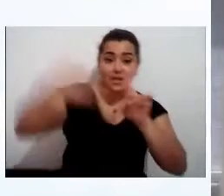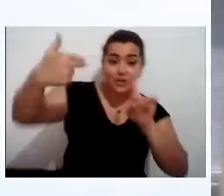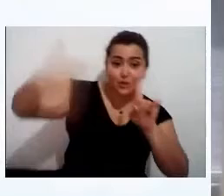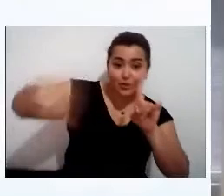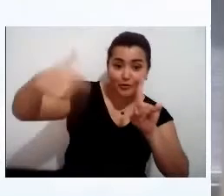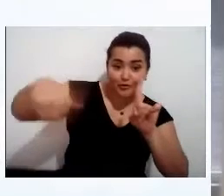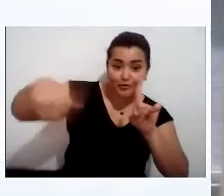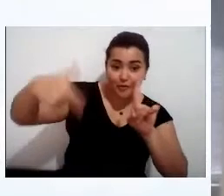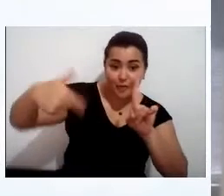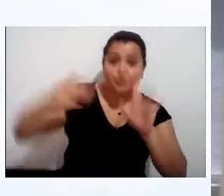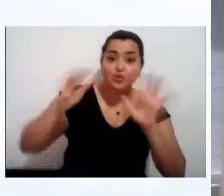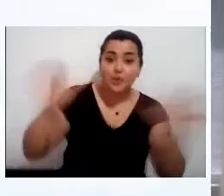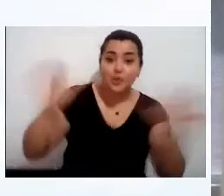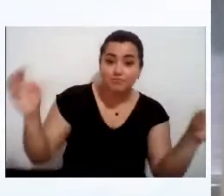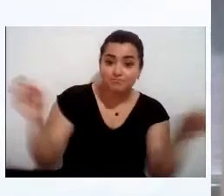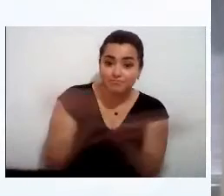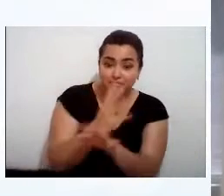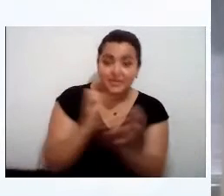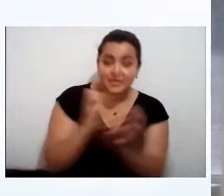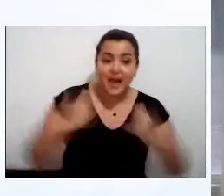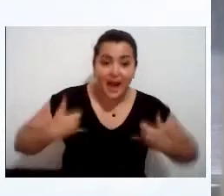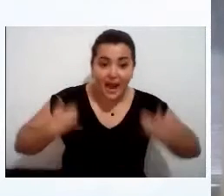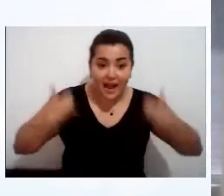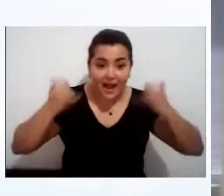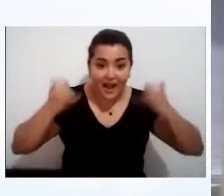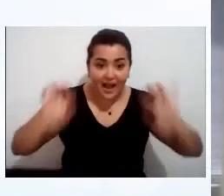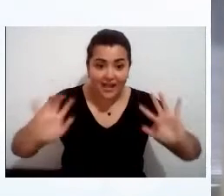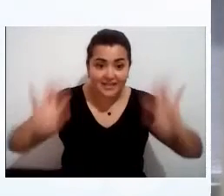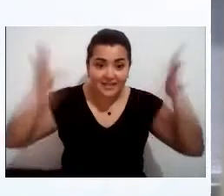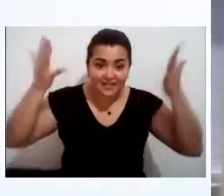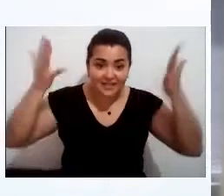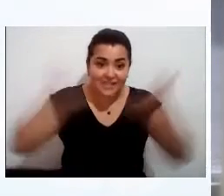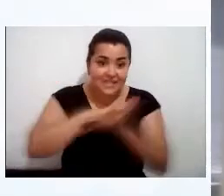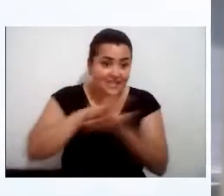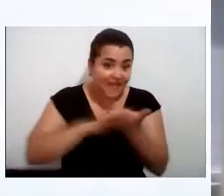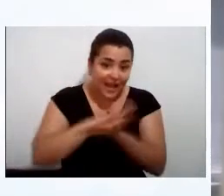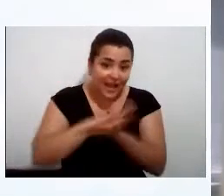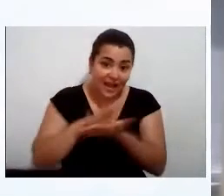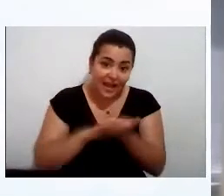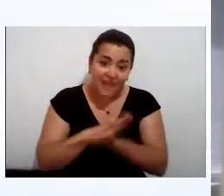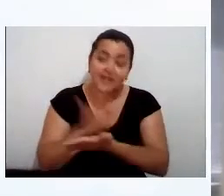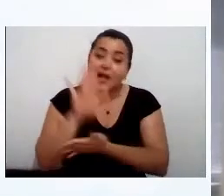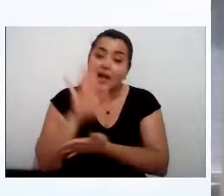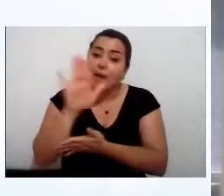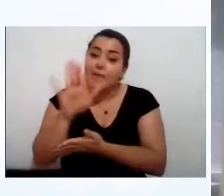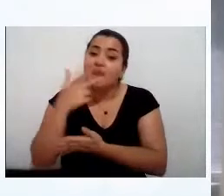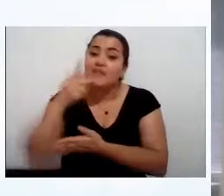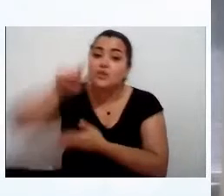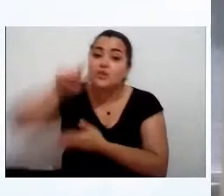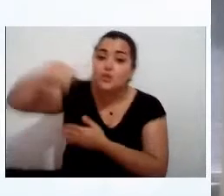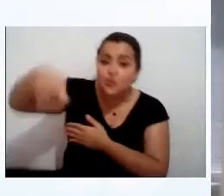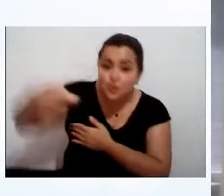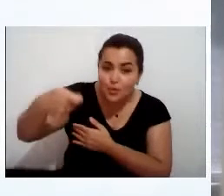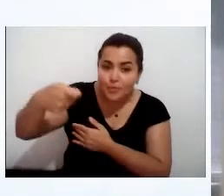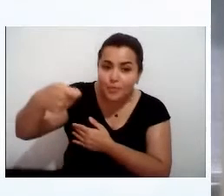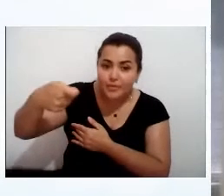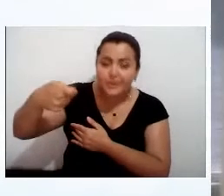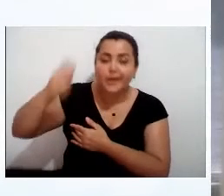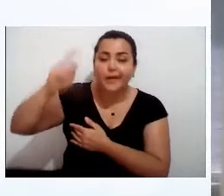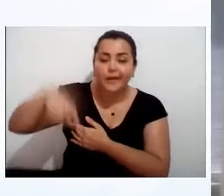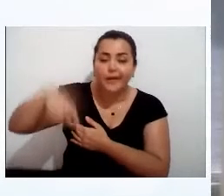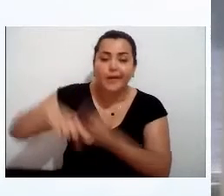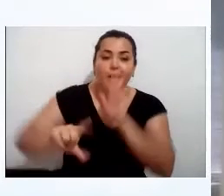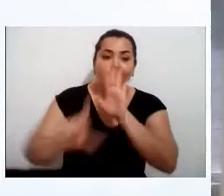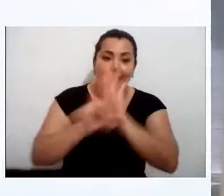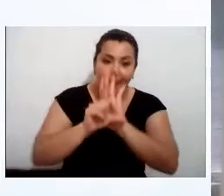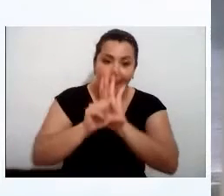aqui completando um aniversário que não é para fazer festa nem nada, mas é para refletir, que é sobre a reforma trabalhista. Está completando